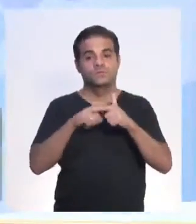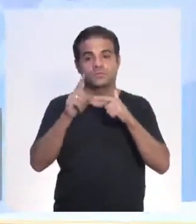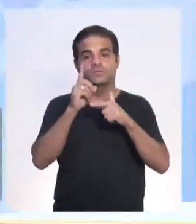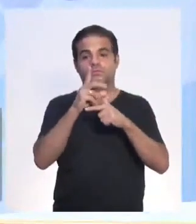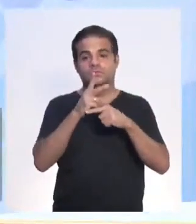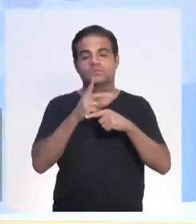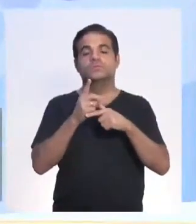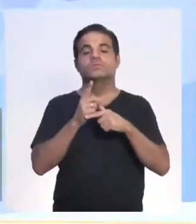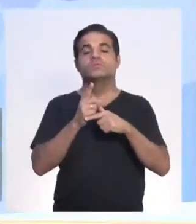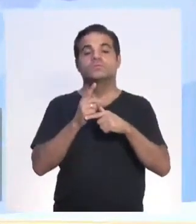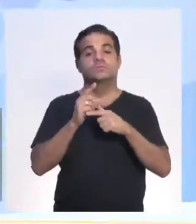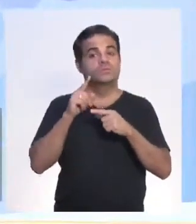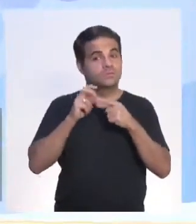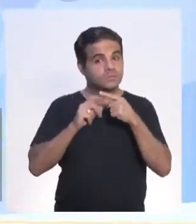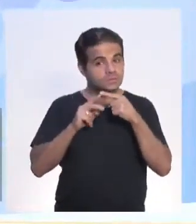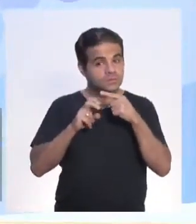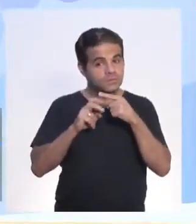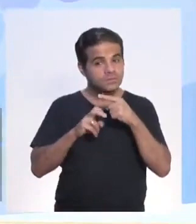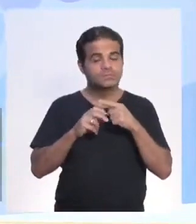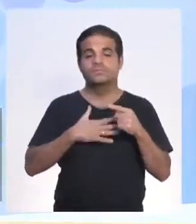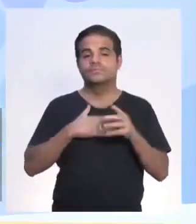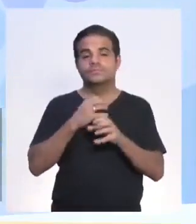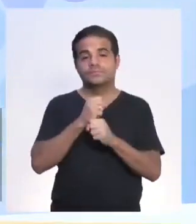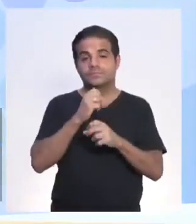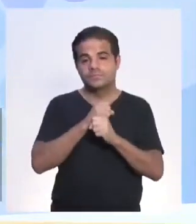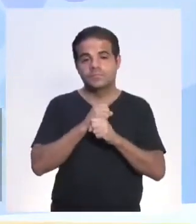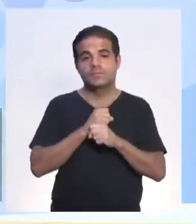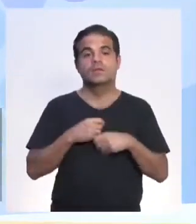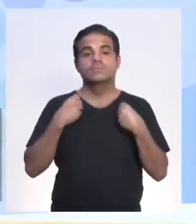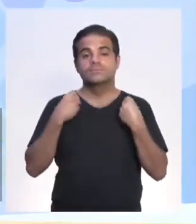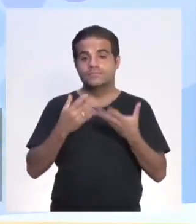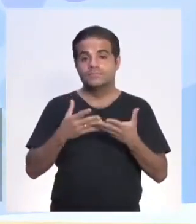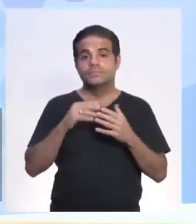12 pelo 15. Na minha calculadora, deu